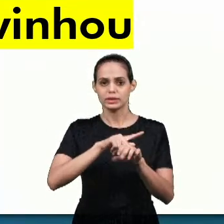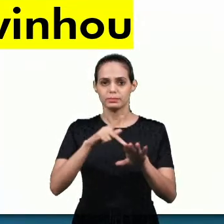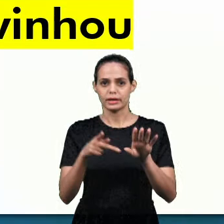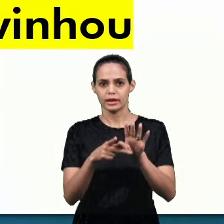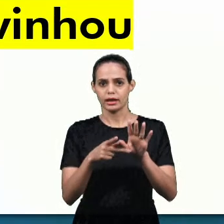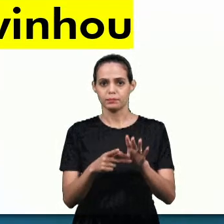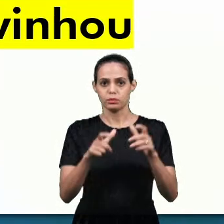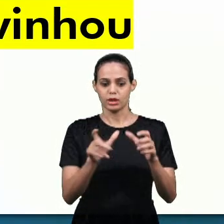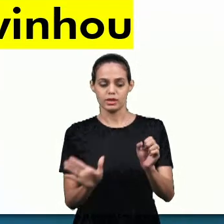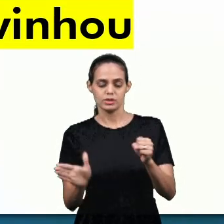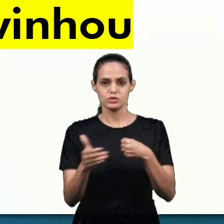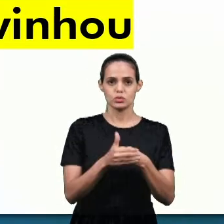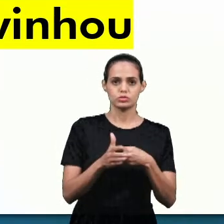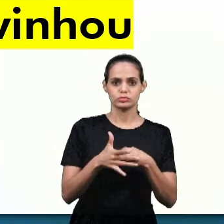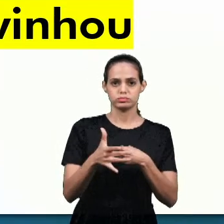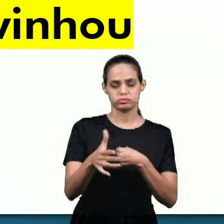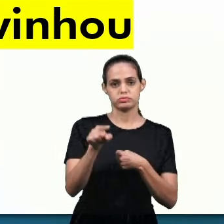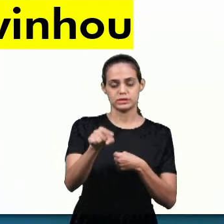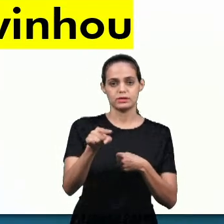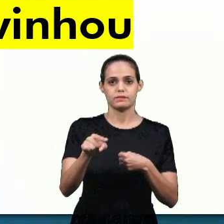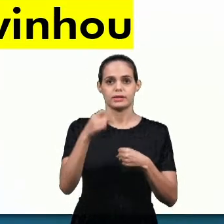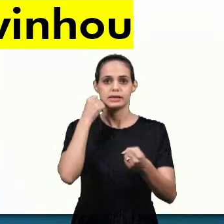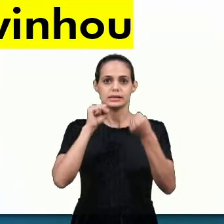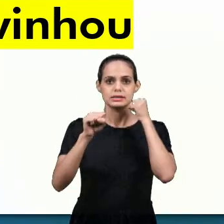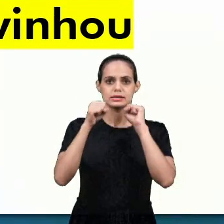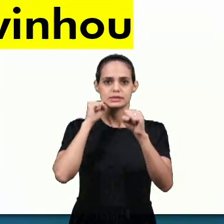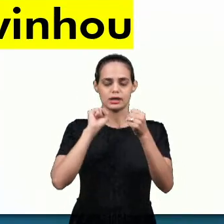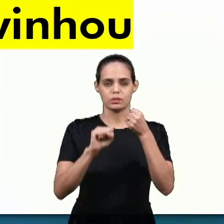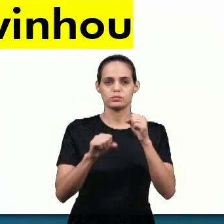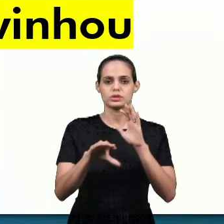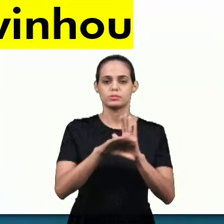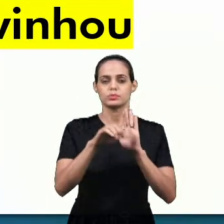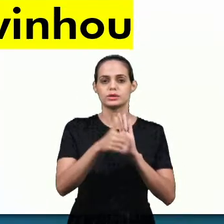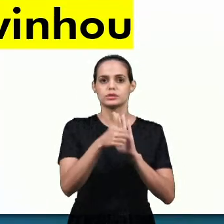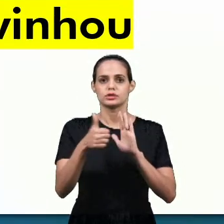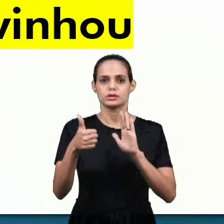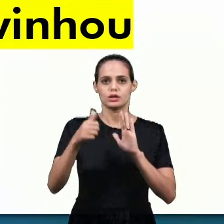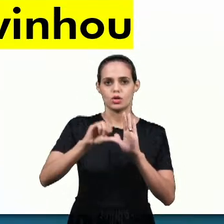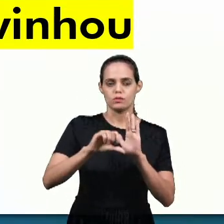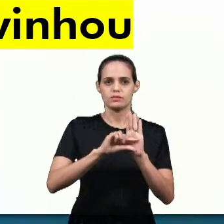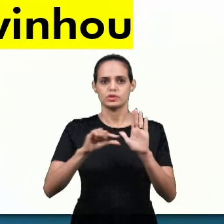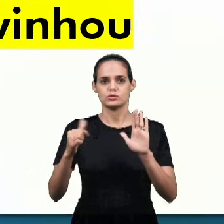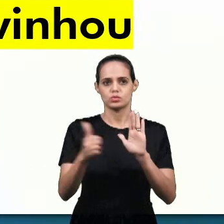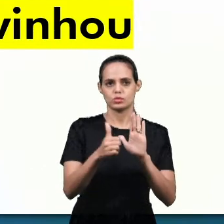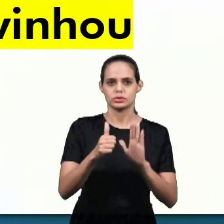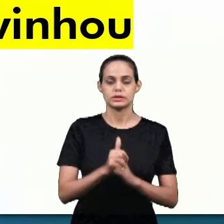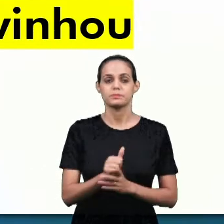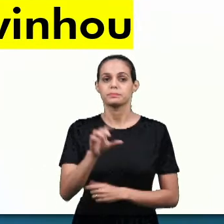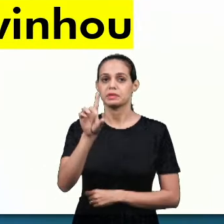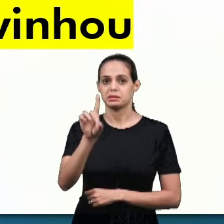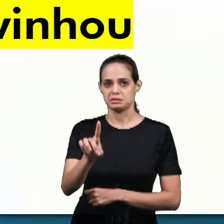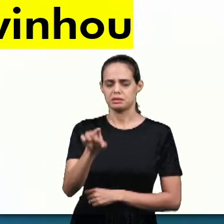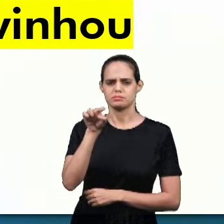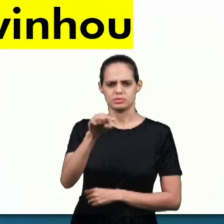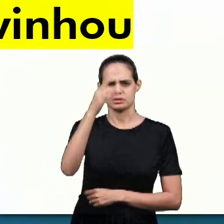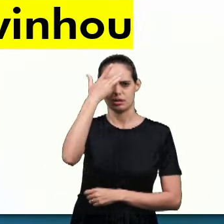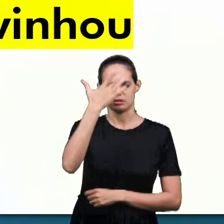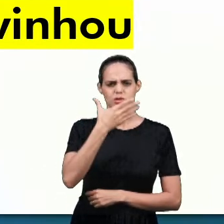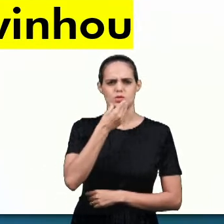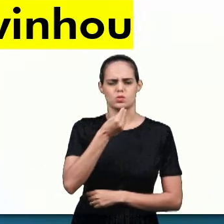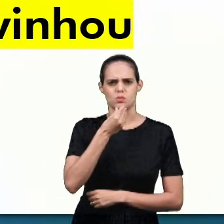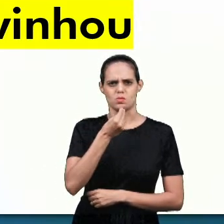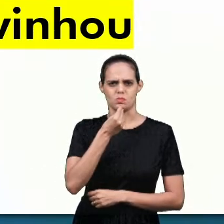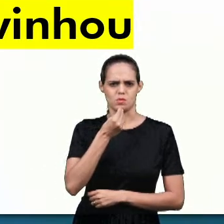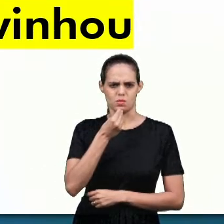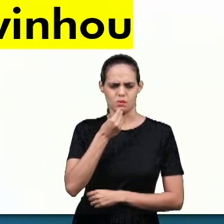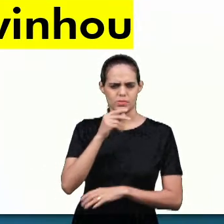Salmo 119, verso 11 e responda. E a letra B da pergunta 3, você acha que o homem da parábola